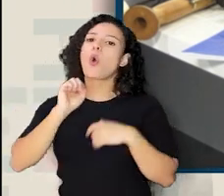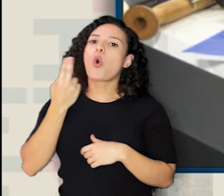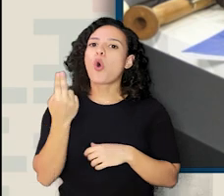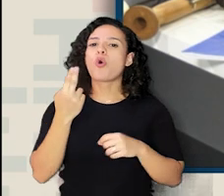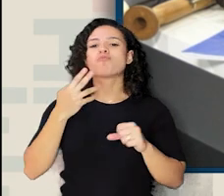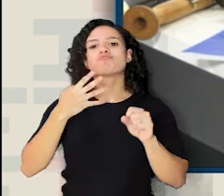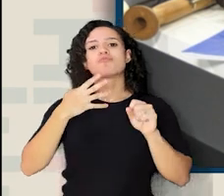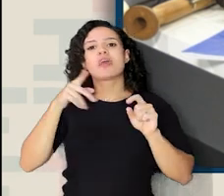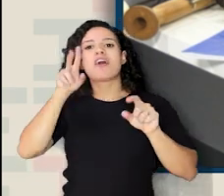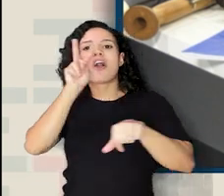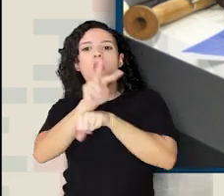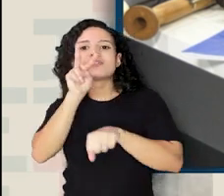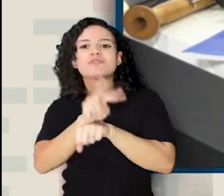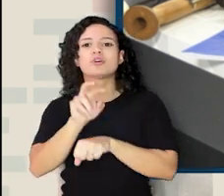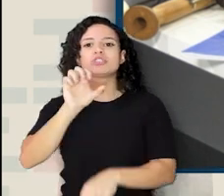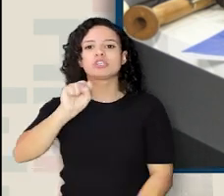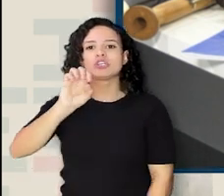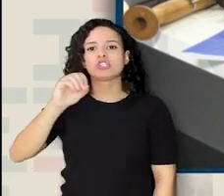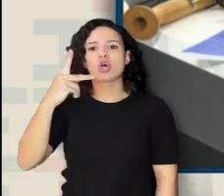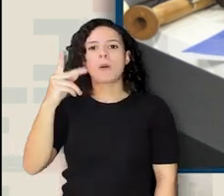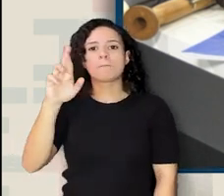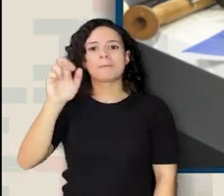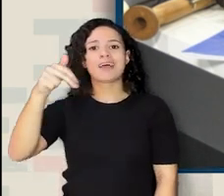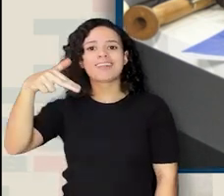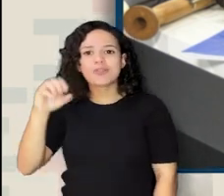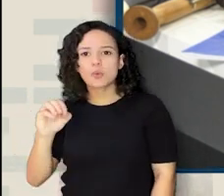Ou eu vou lê-la como se fosse um soprano.